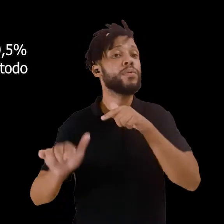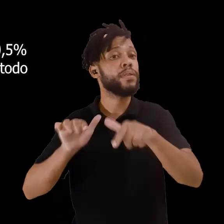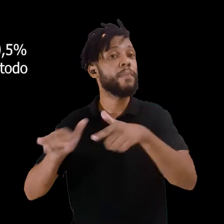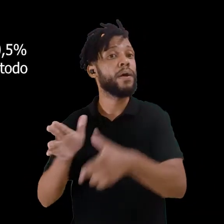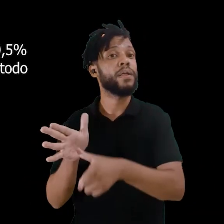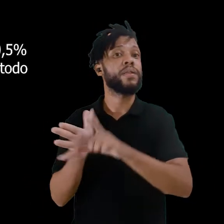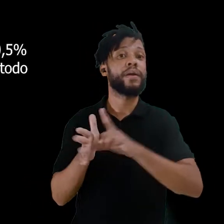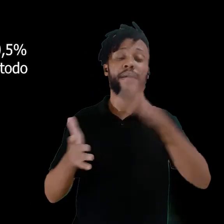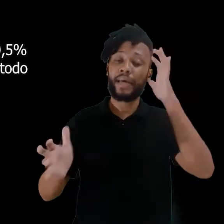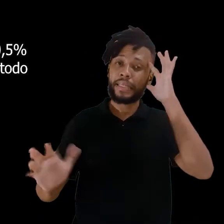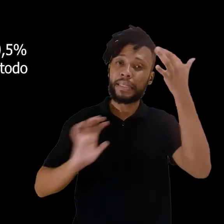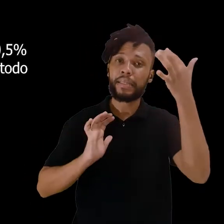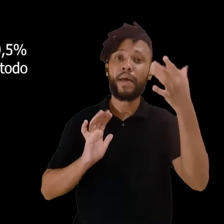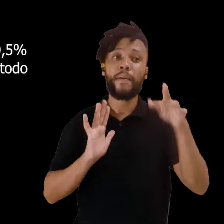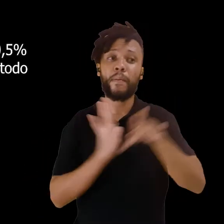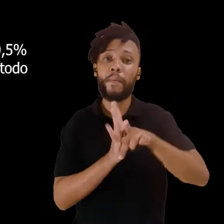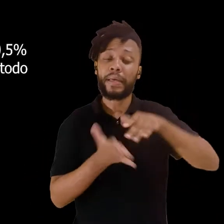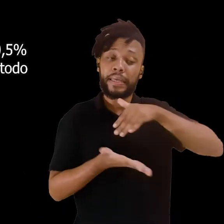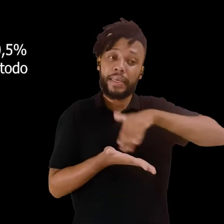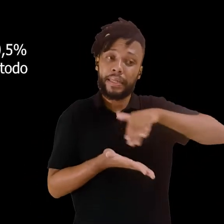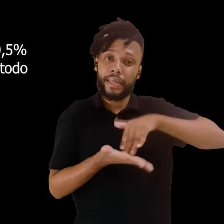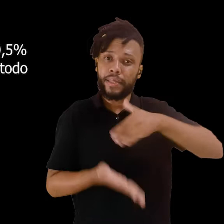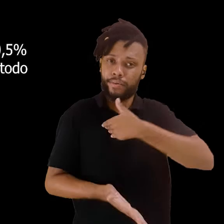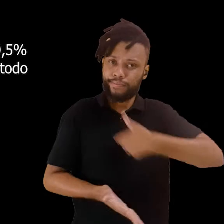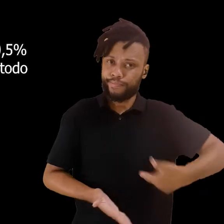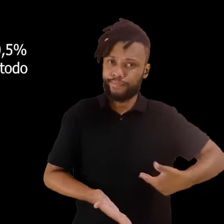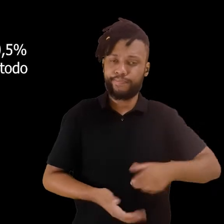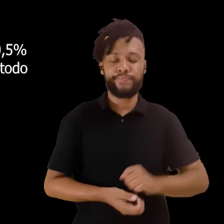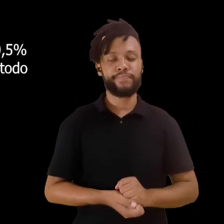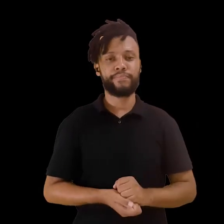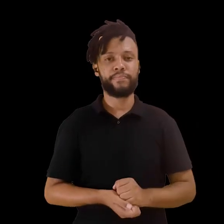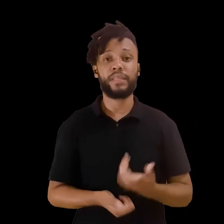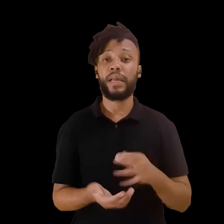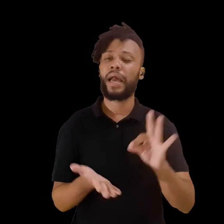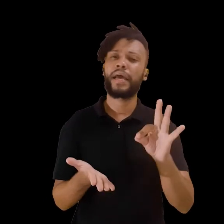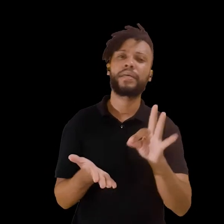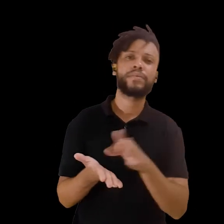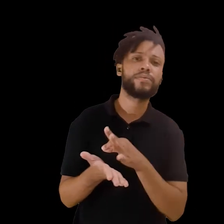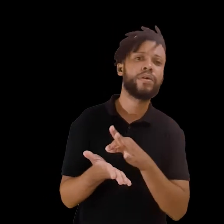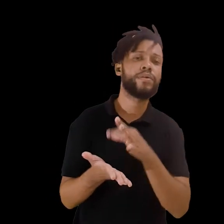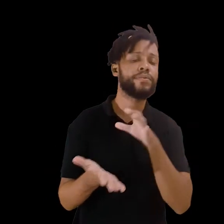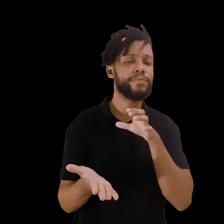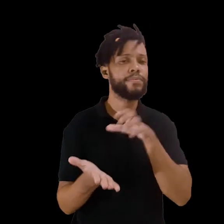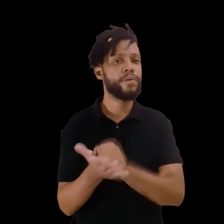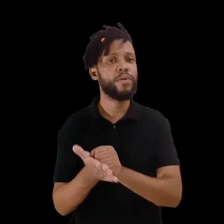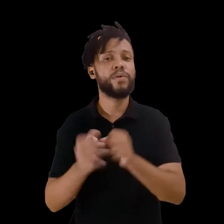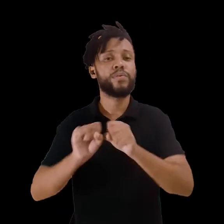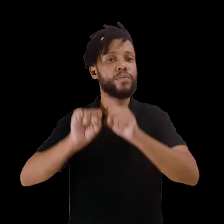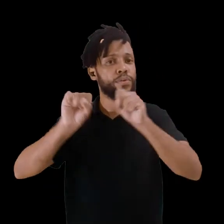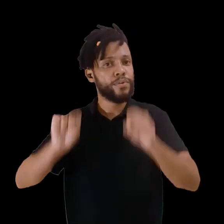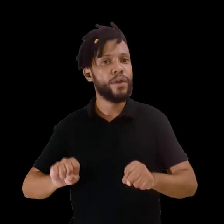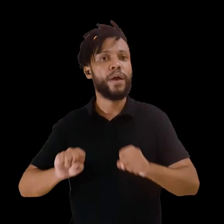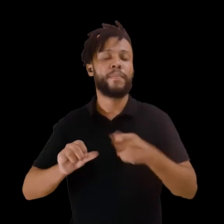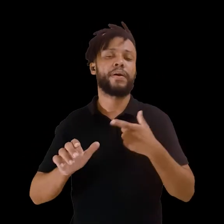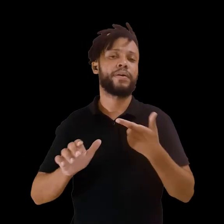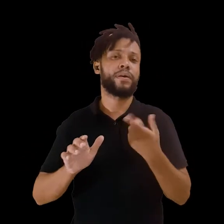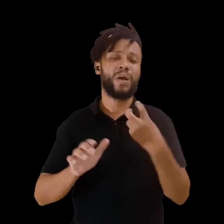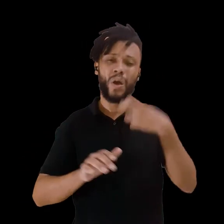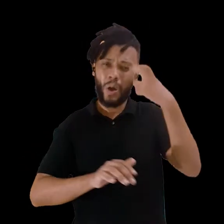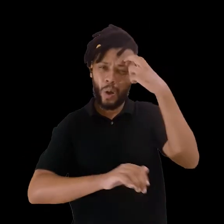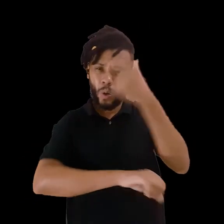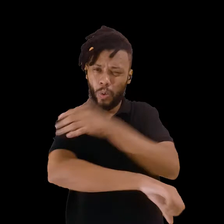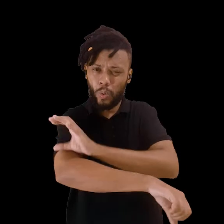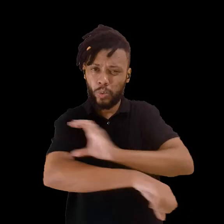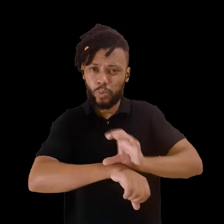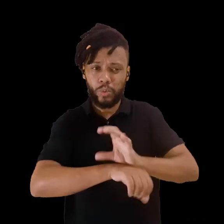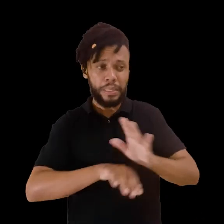sempre definido pela própria Secretaria do Estado. As inscrições são feitas através do sistema Desenvolve Cultura